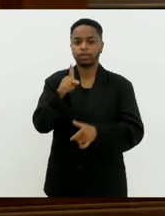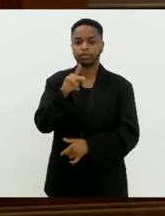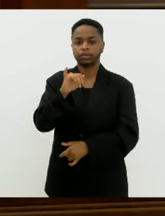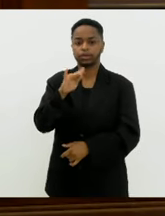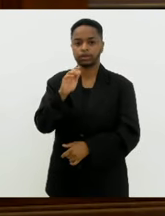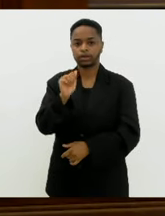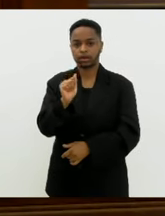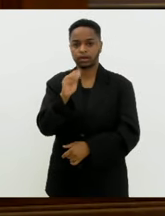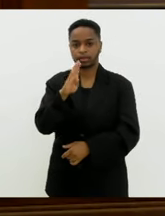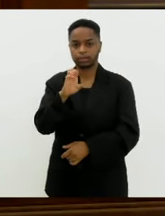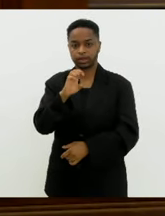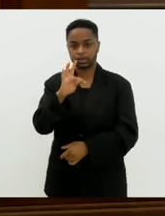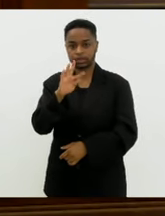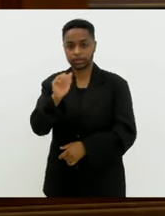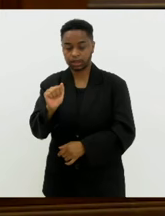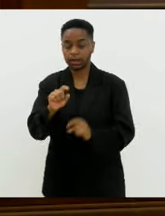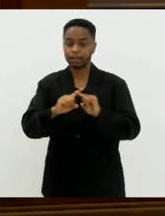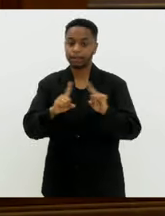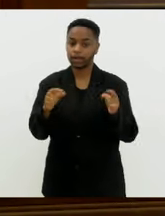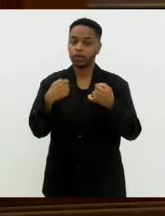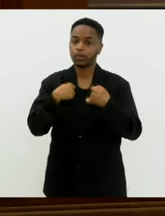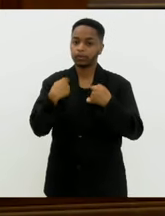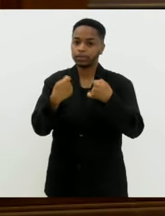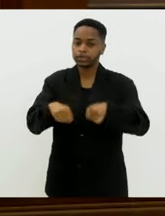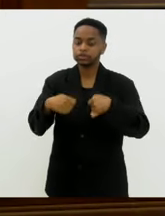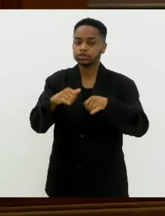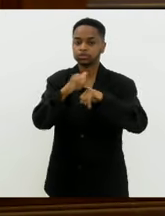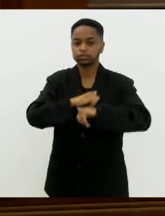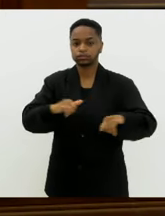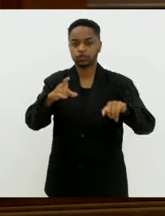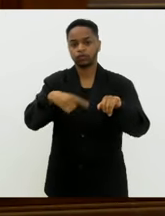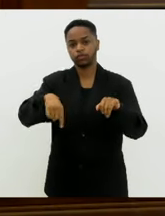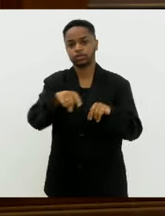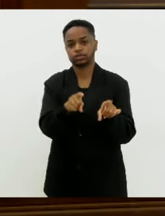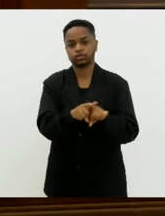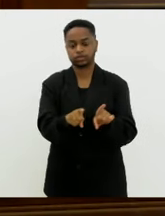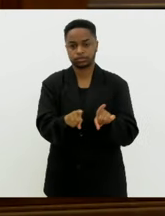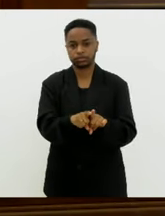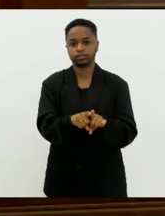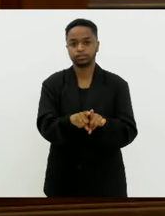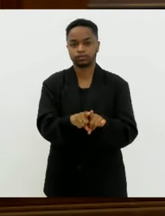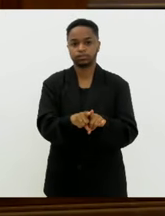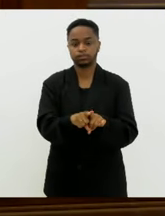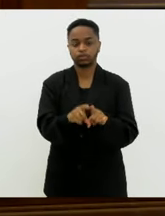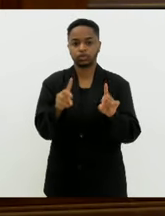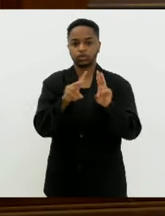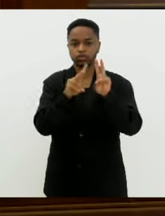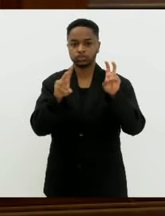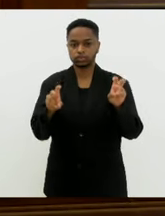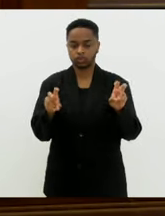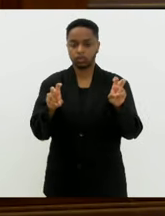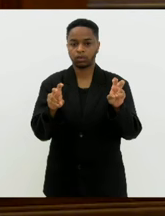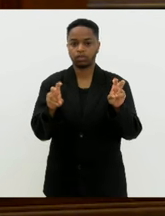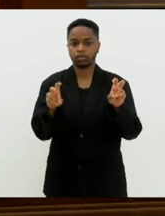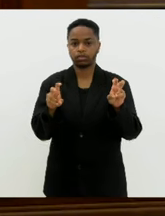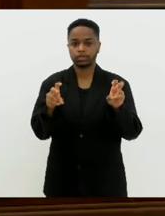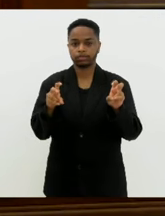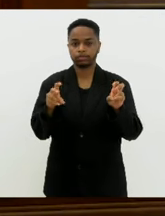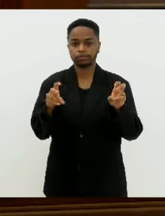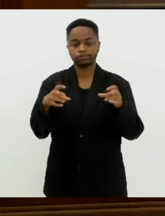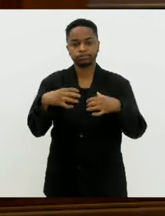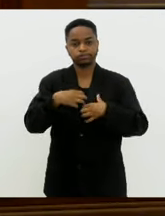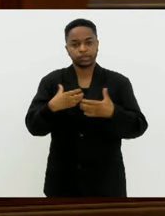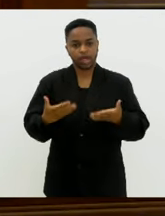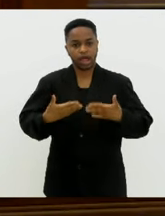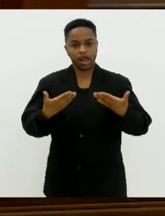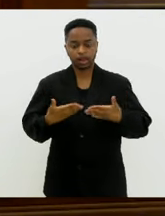eu não poderia deixar de compartilhar com vossas excelências sobre essa alegria, deputado